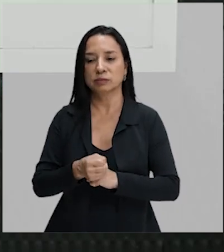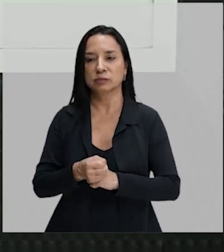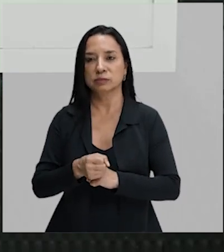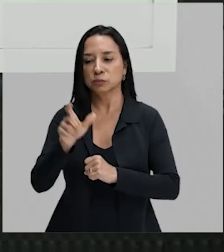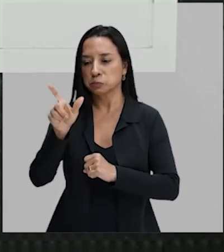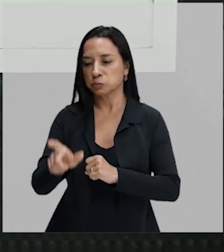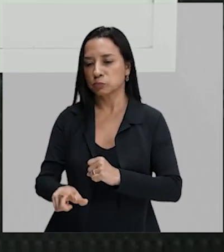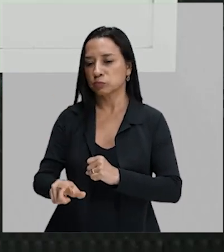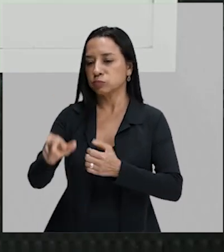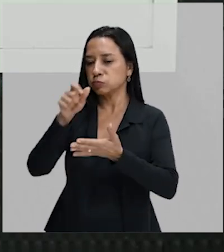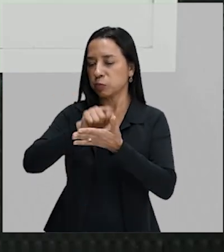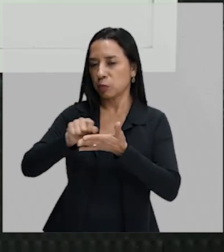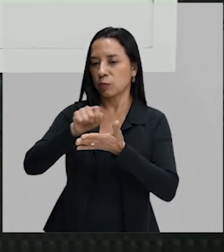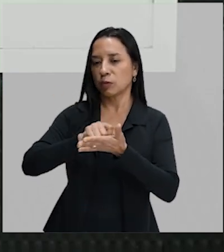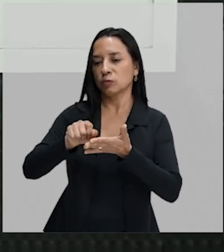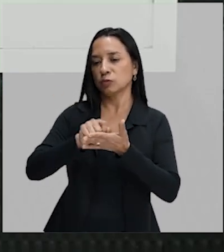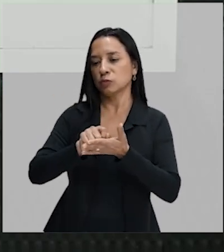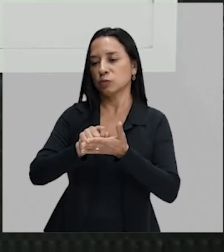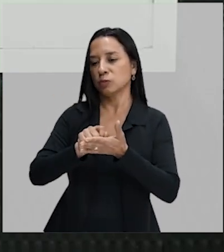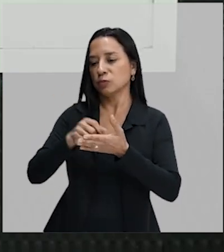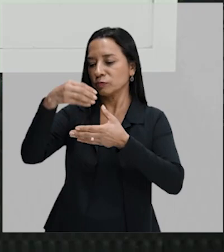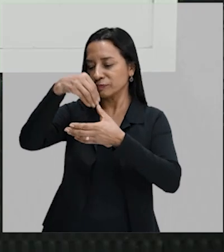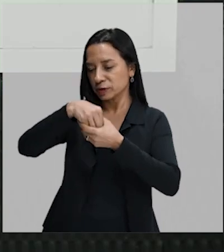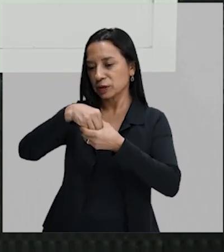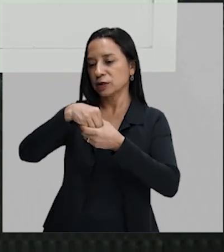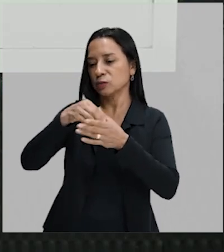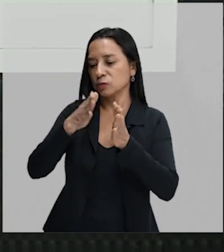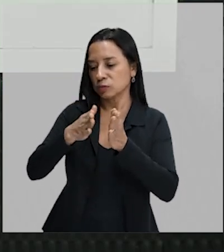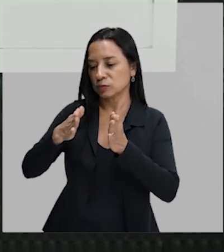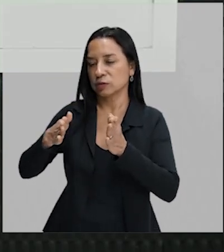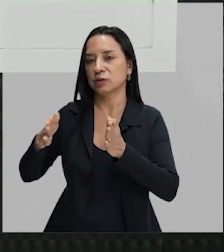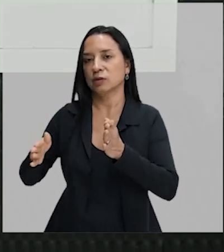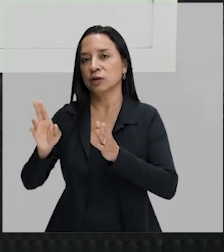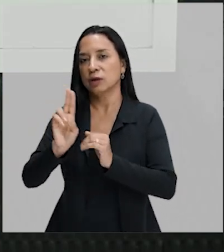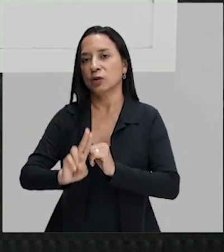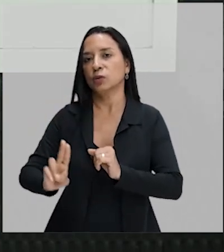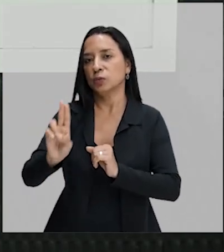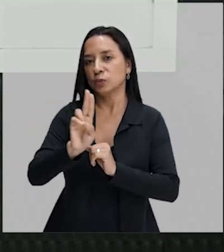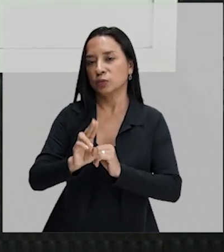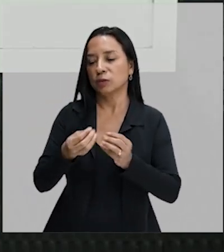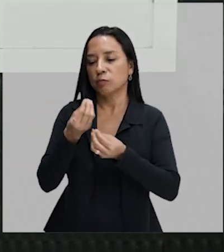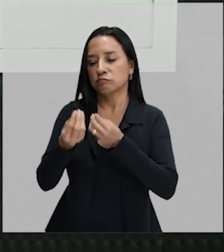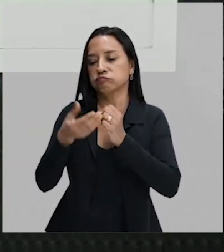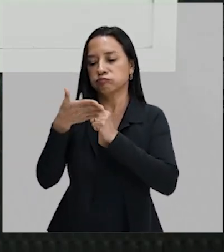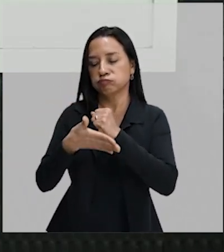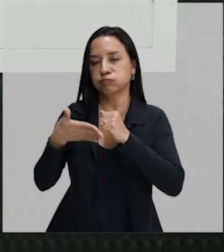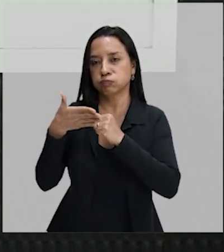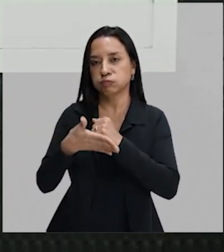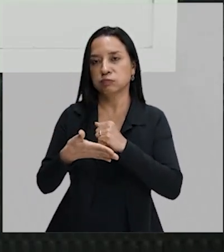dentro destas categorizações, ok? E usar como base,